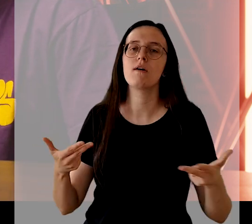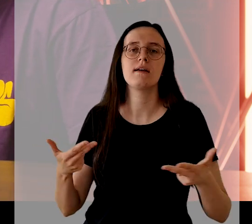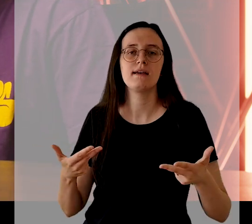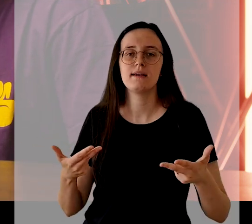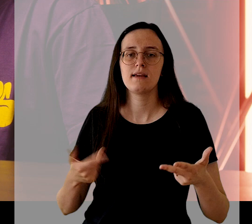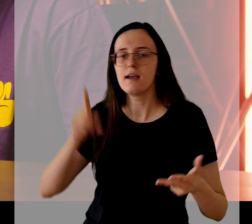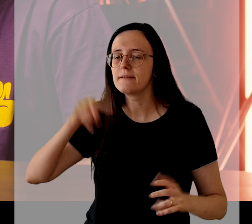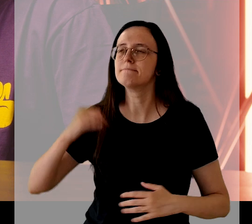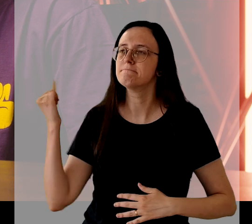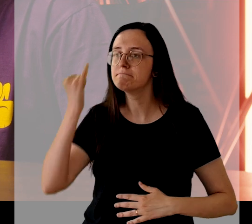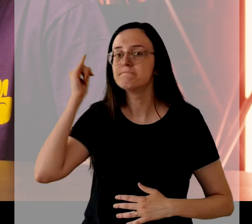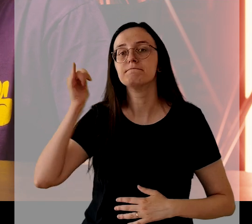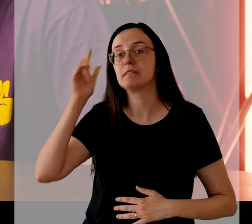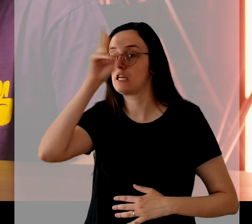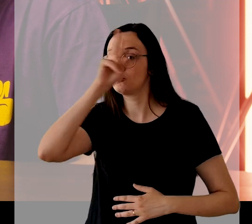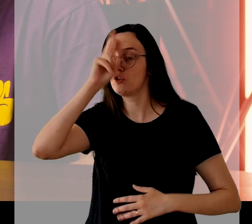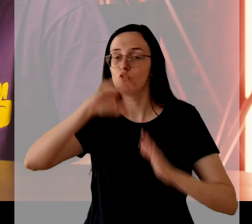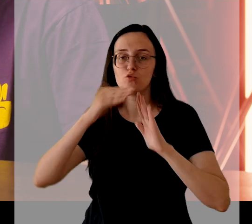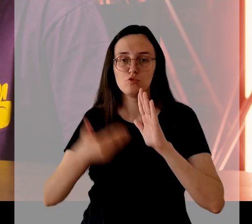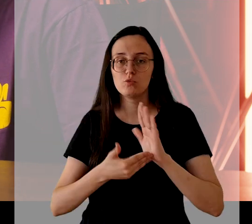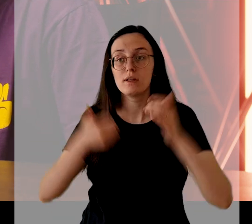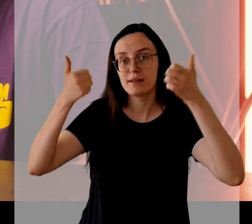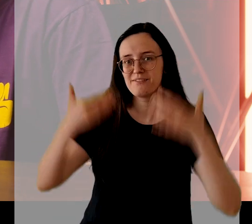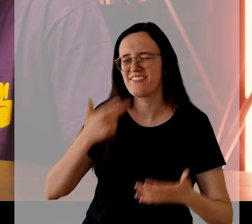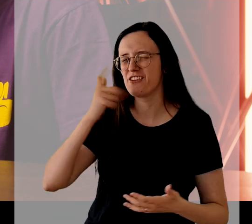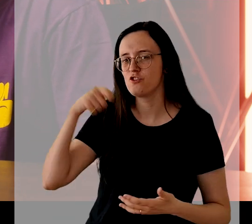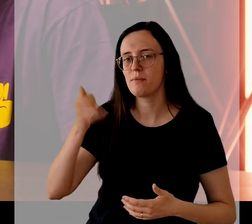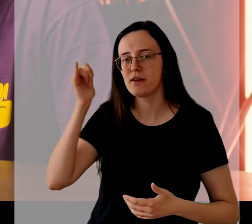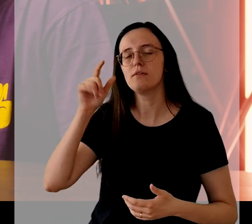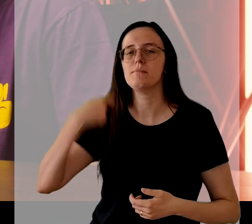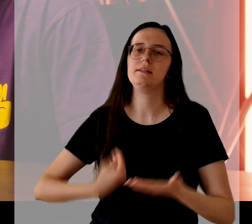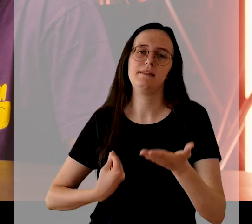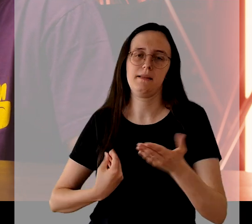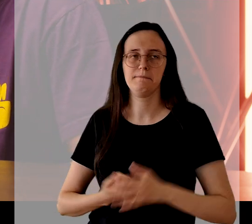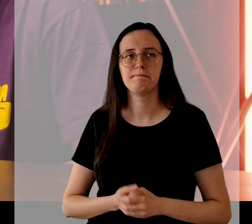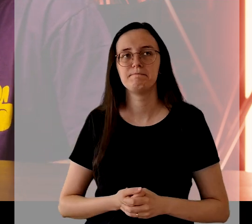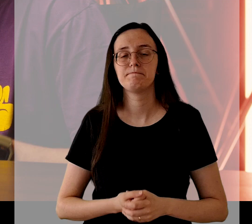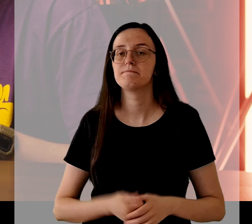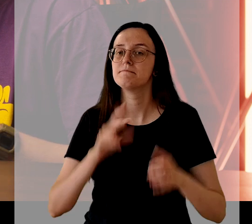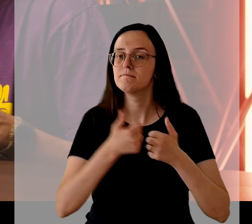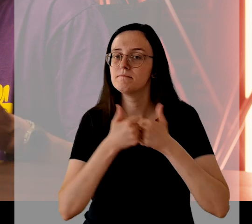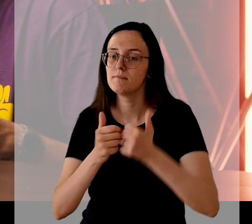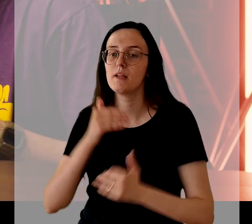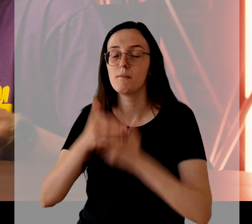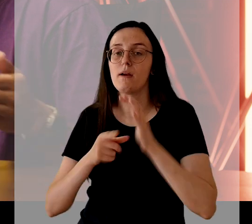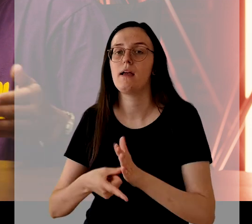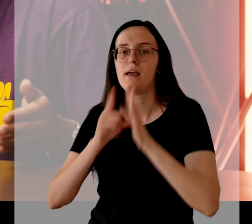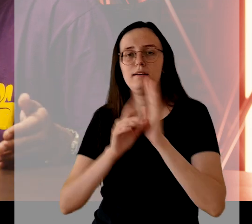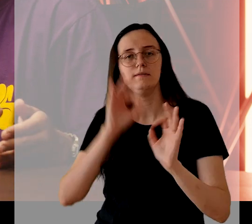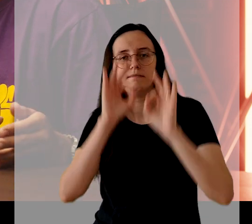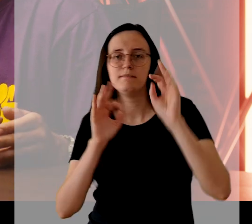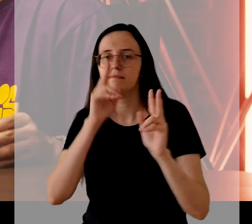seja essencial para a narrativa, né, sonoramente falando, esteja lá. É a pessoa que vai acompanhar o processo